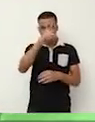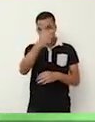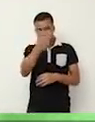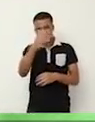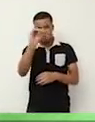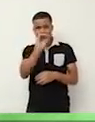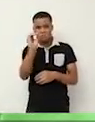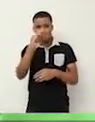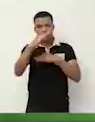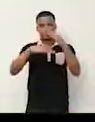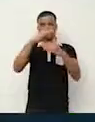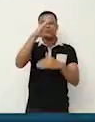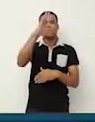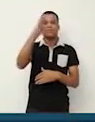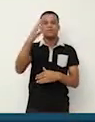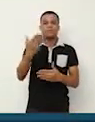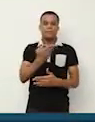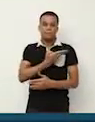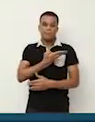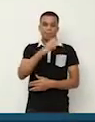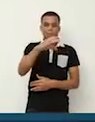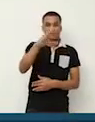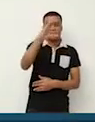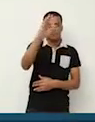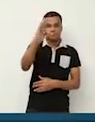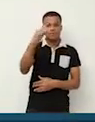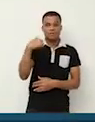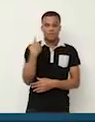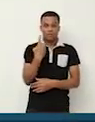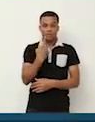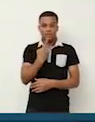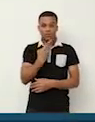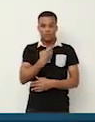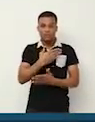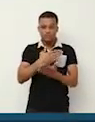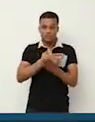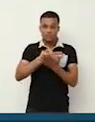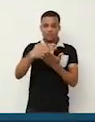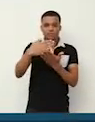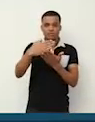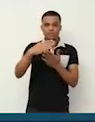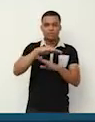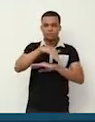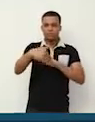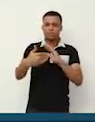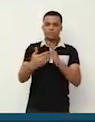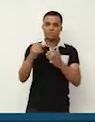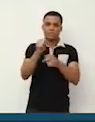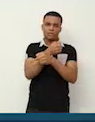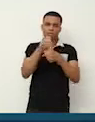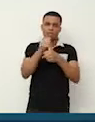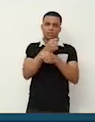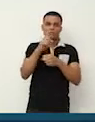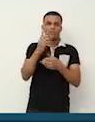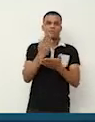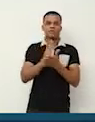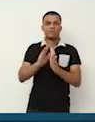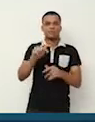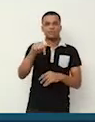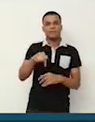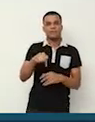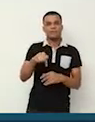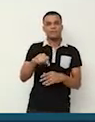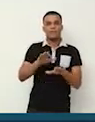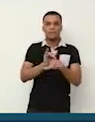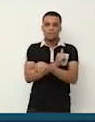outubro, muda Fabriciano. Amigos de Fabriciano, nós vamos dar continuidade a todas as obras inacabadas